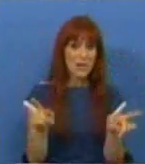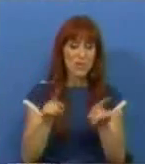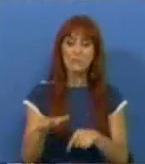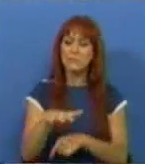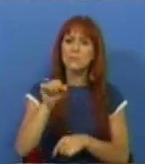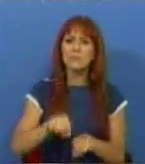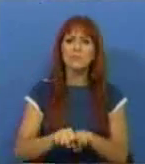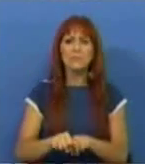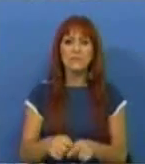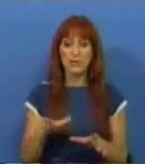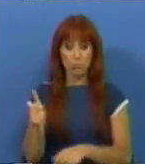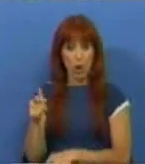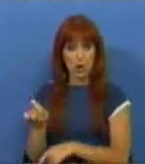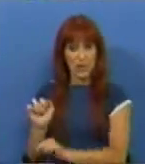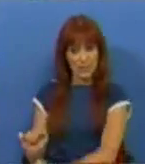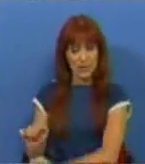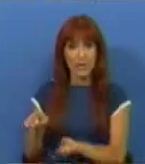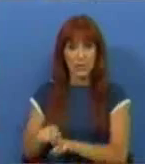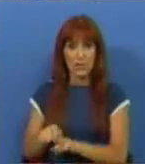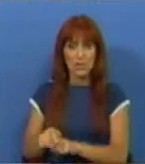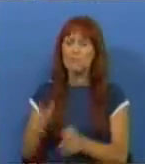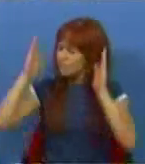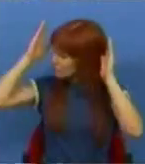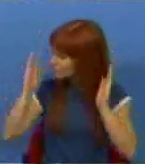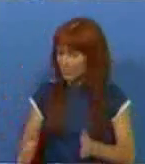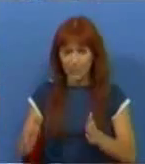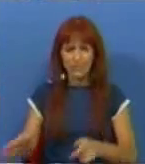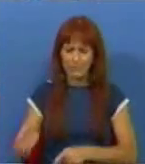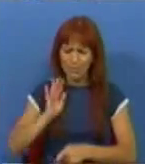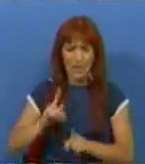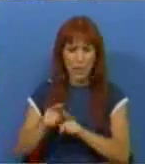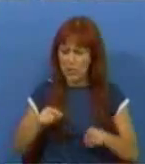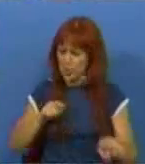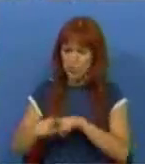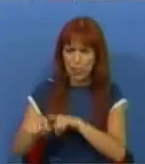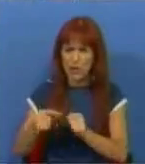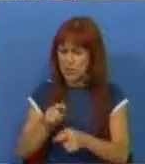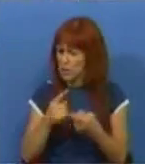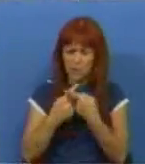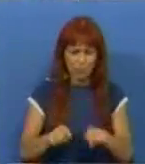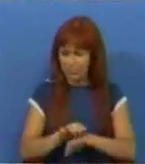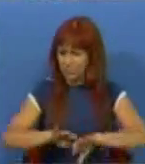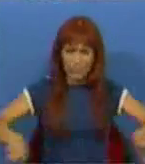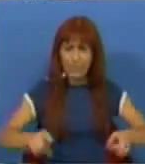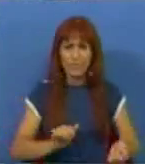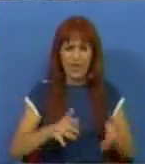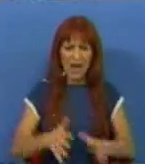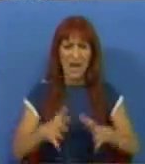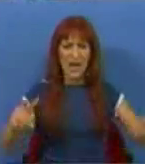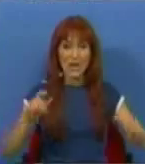do ponto de vista do Bloco de Esquerda é indispensável que haja uma política que contrarie este